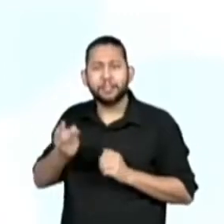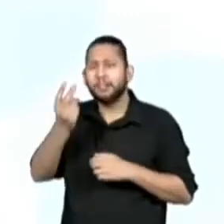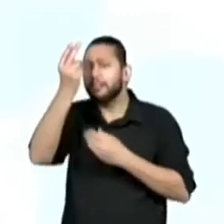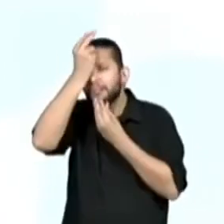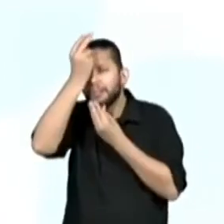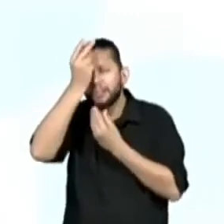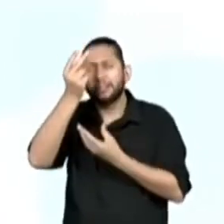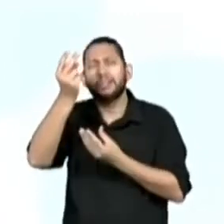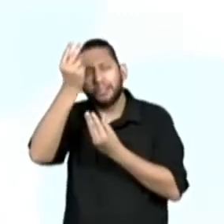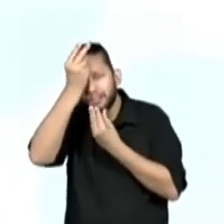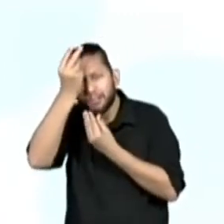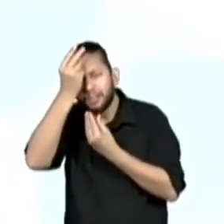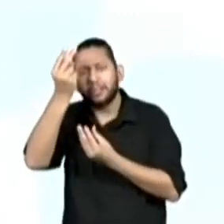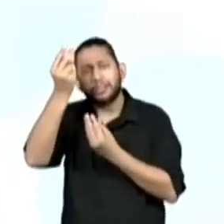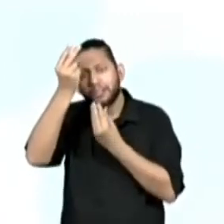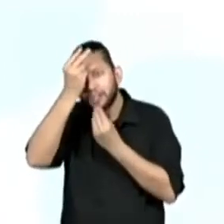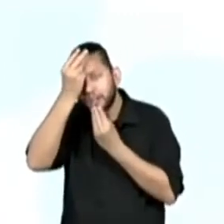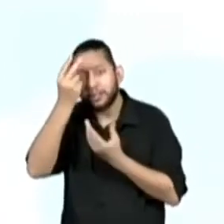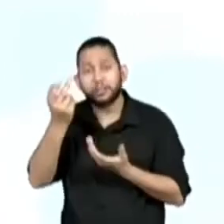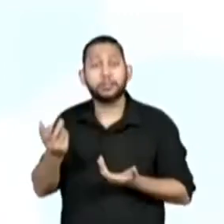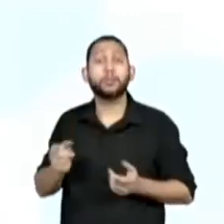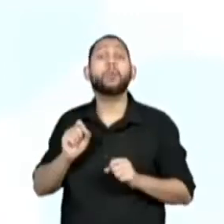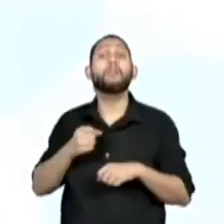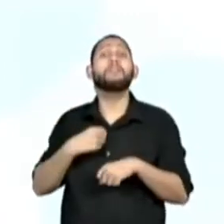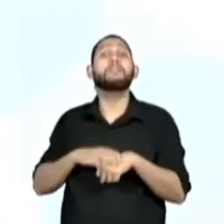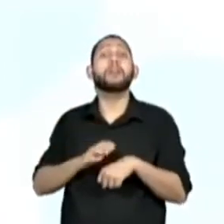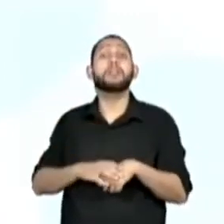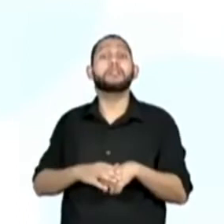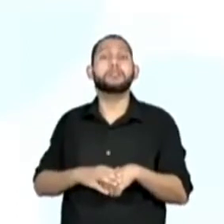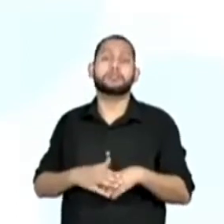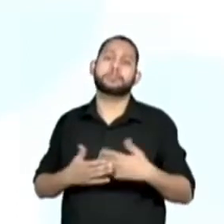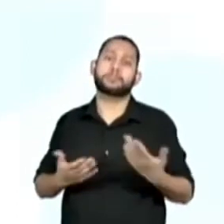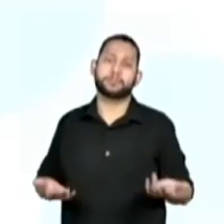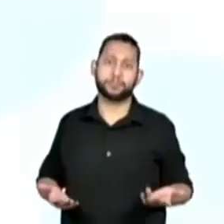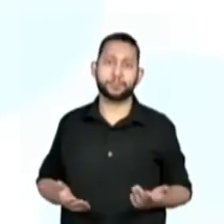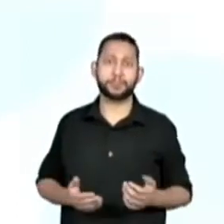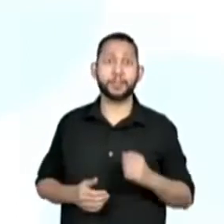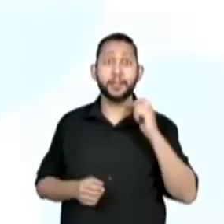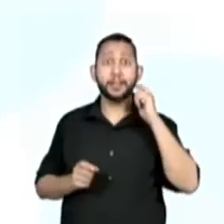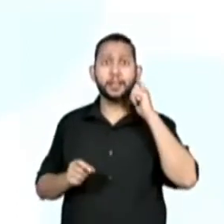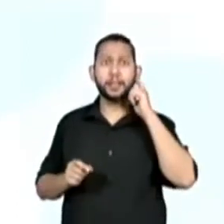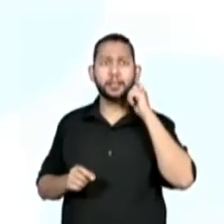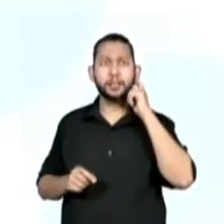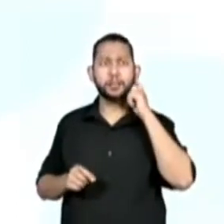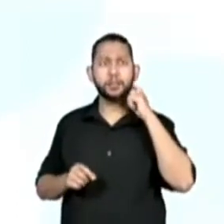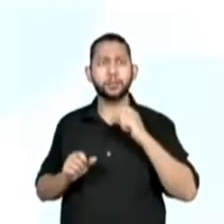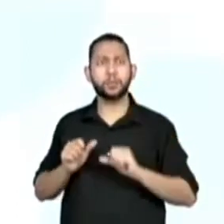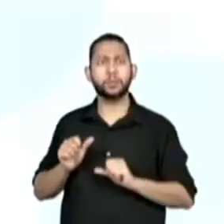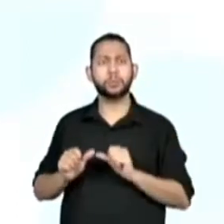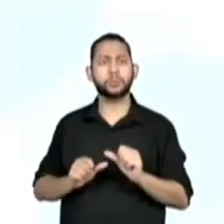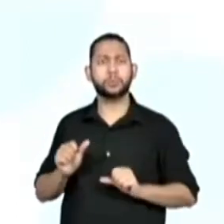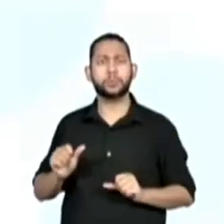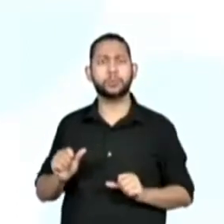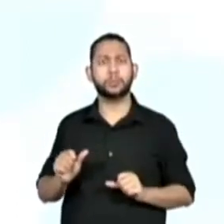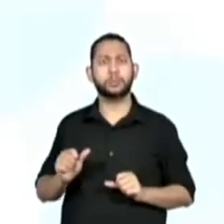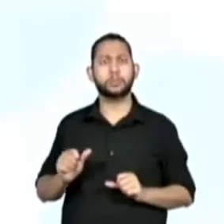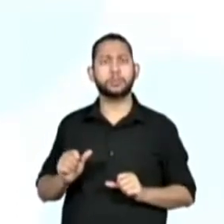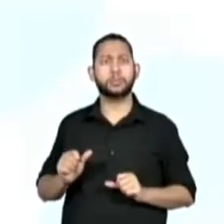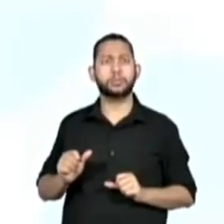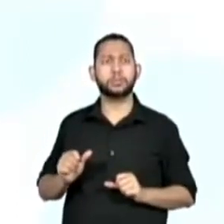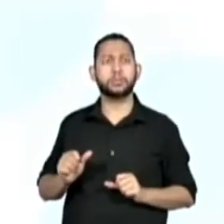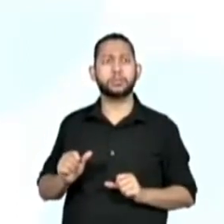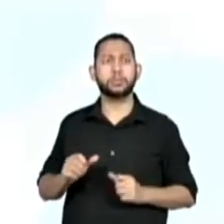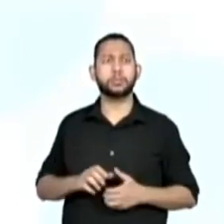A professora Nádia disse que substituiu pelo C também. Mas aí ele também não